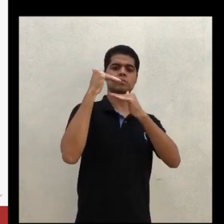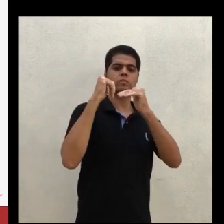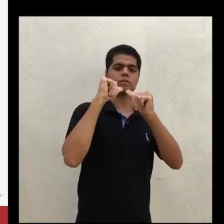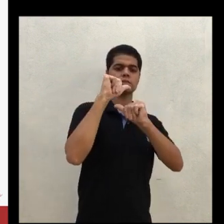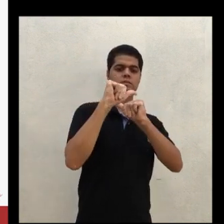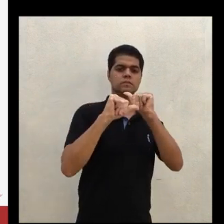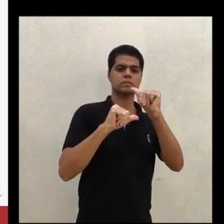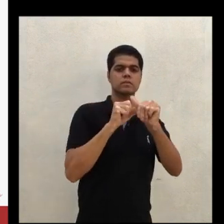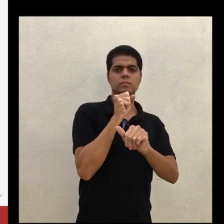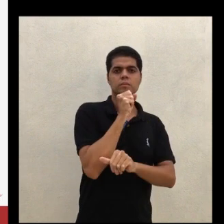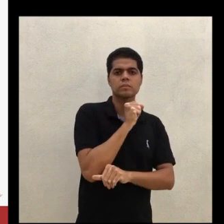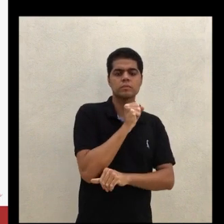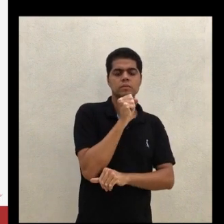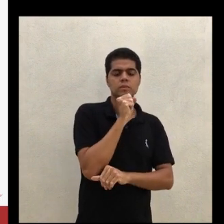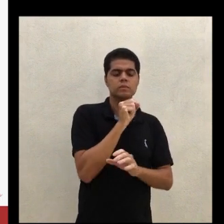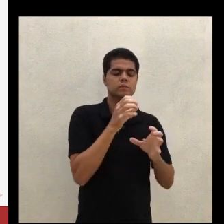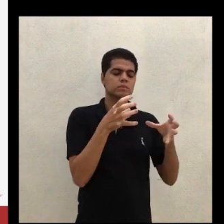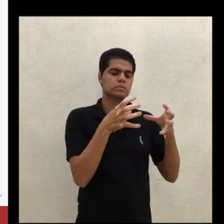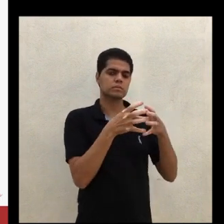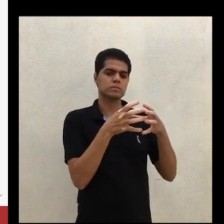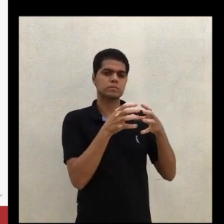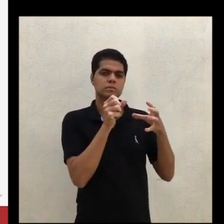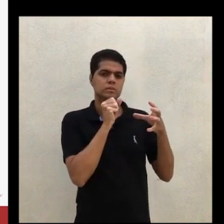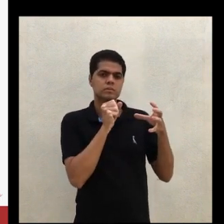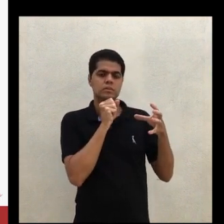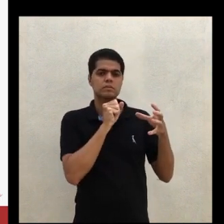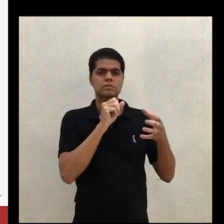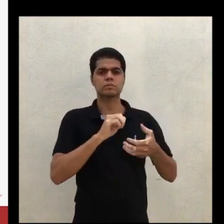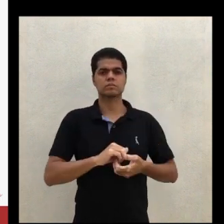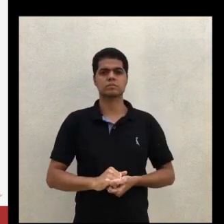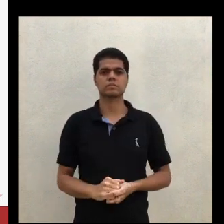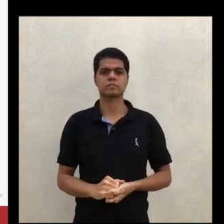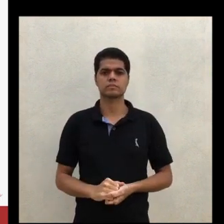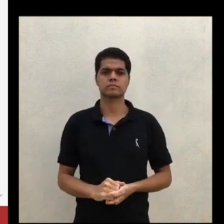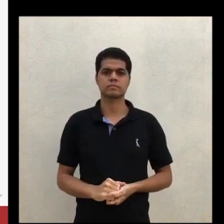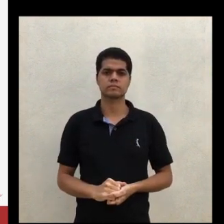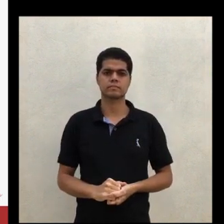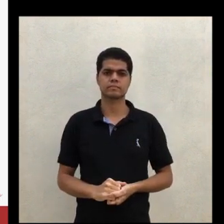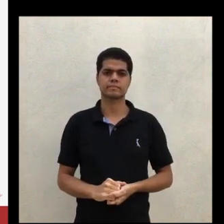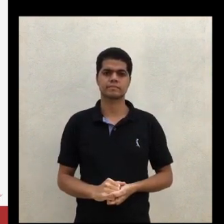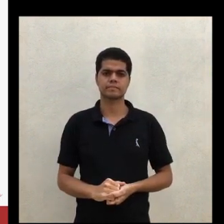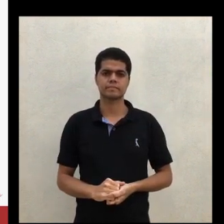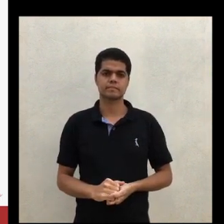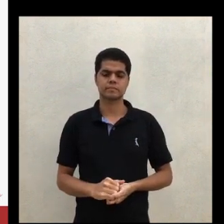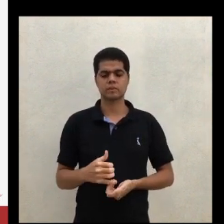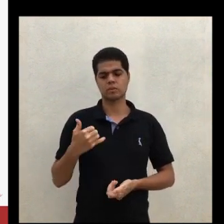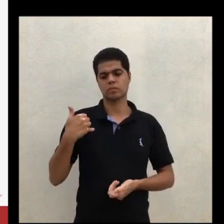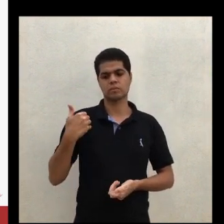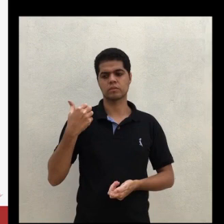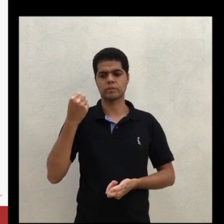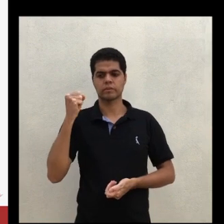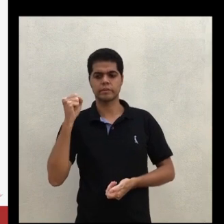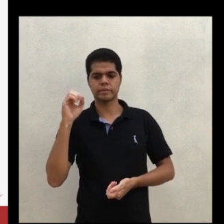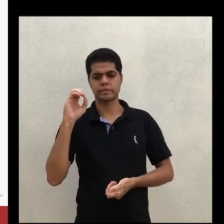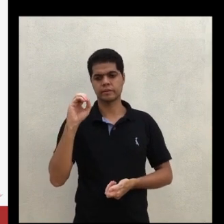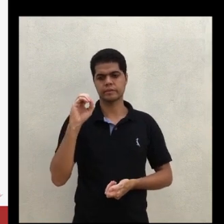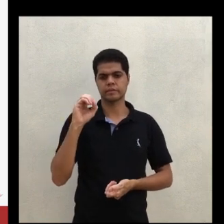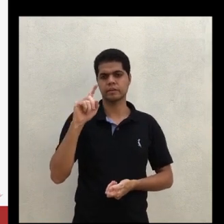idoso. Aqui aos 80 anos, ela não é nem adulto, nem adolescente, nem criança, ela é, com certeza, ela é um